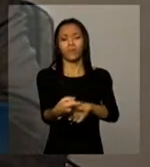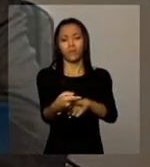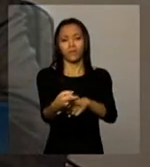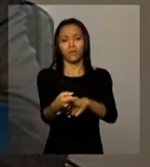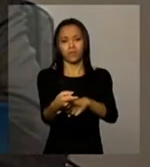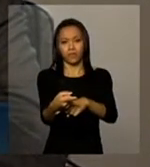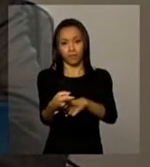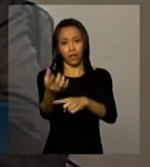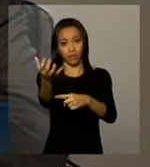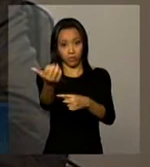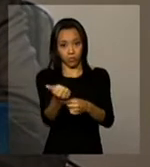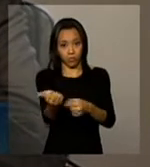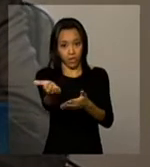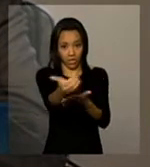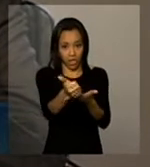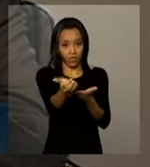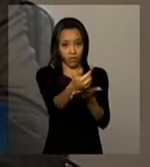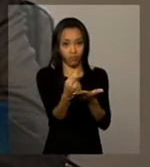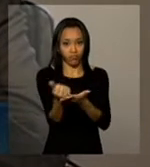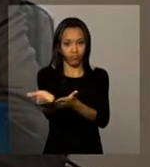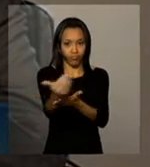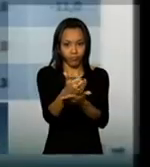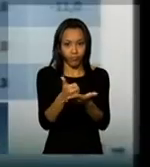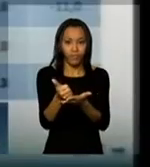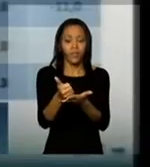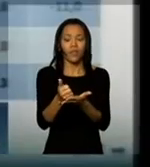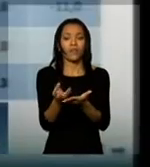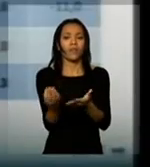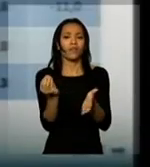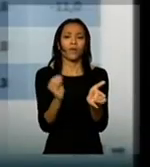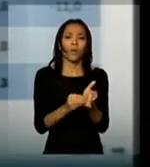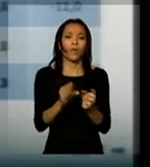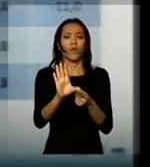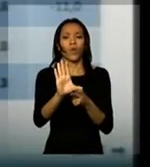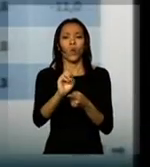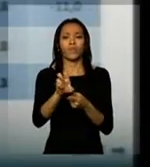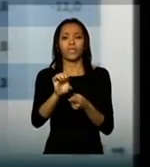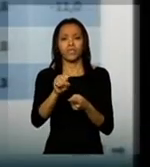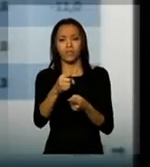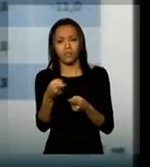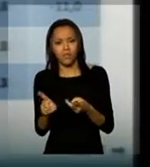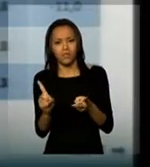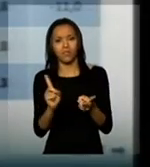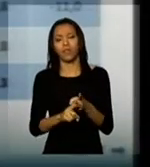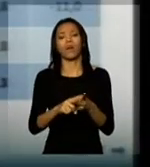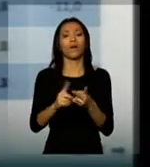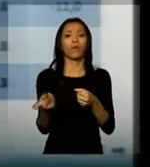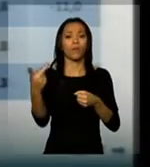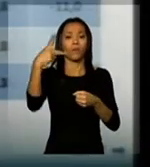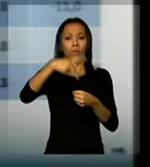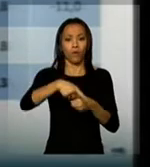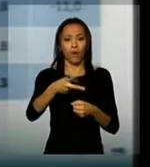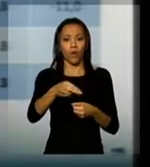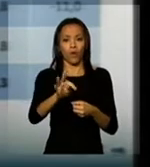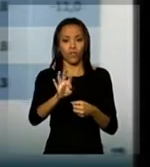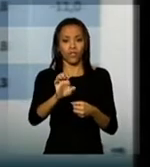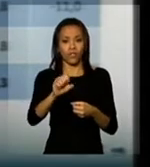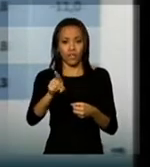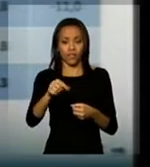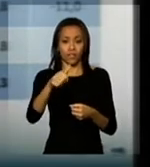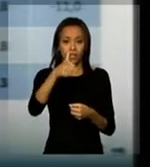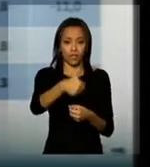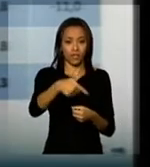demais receitas, as outras, que inclui concessões, dividendos, royalties, etc.,